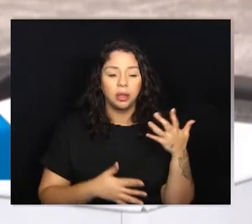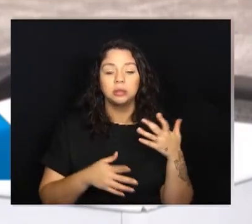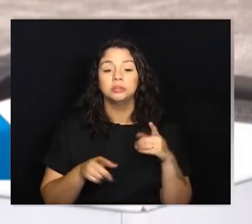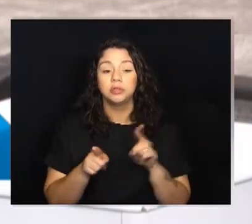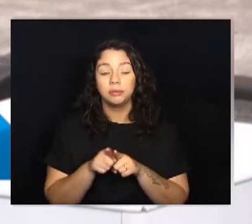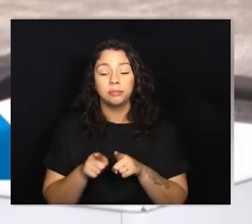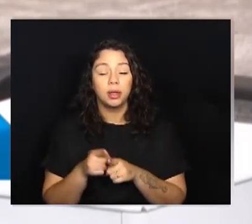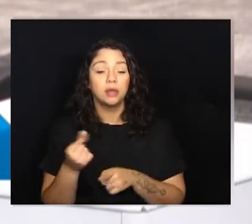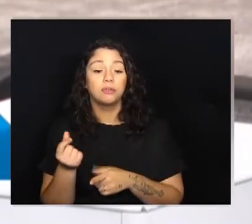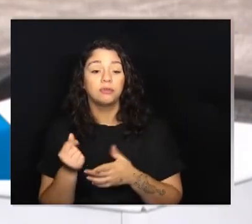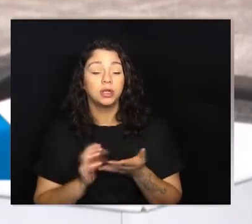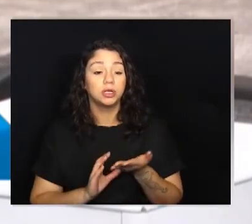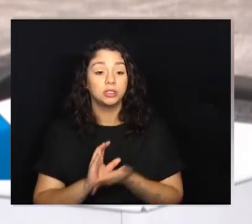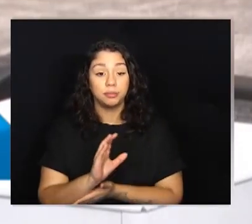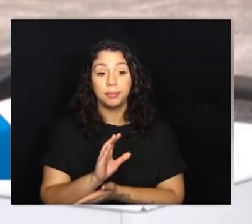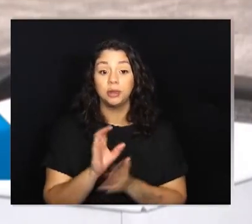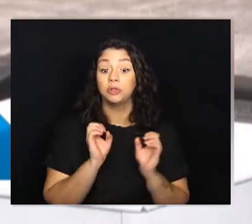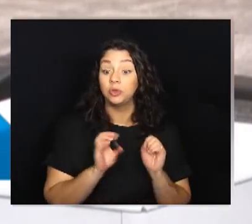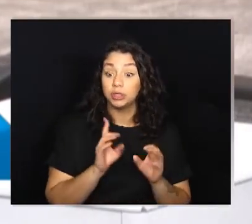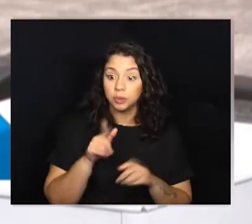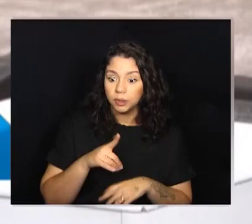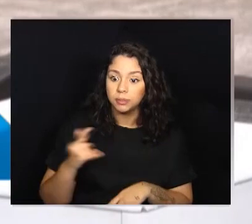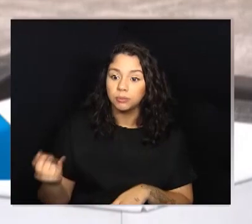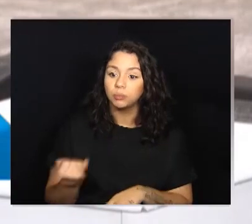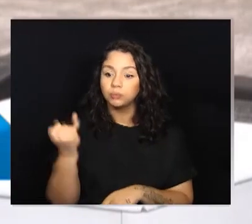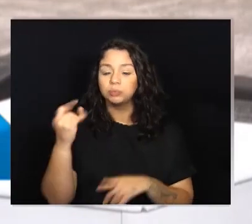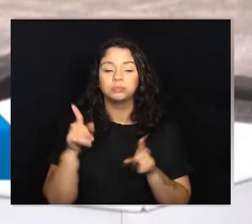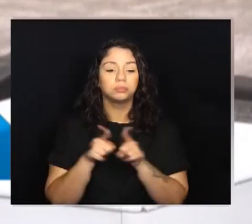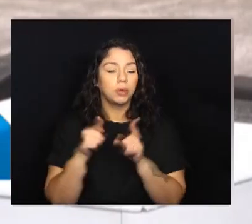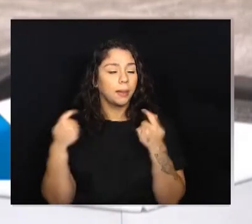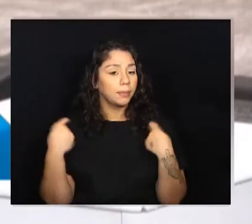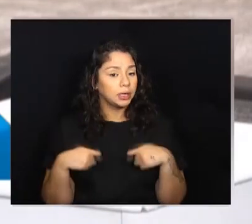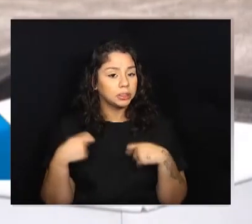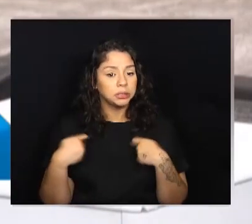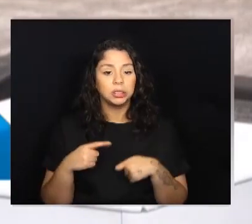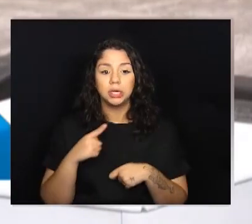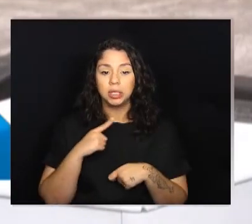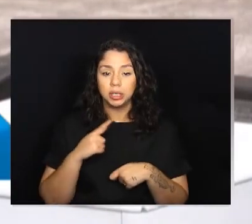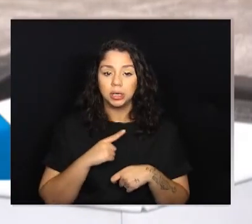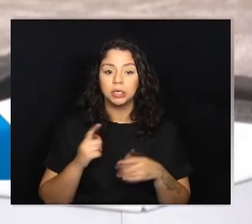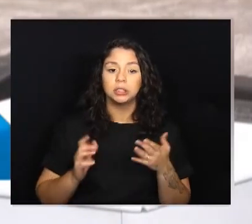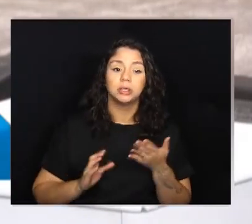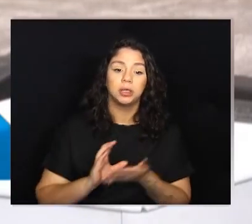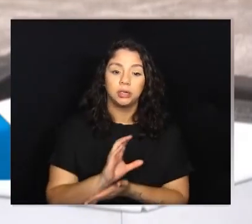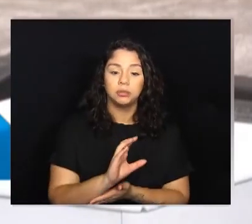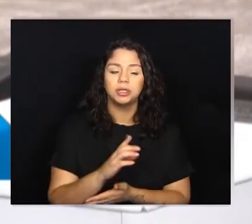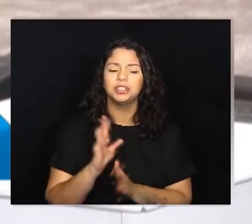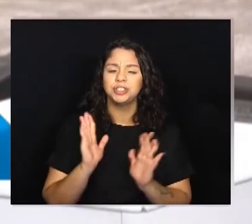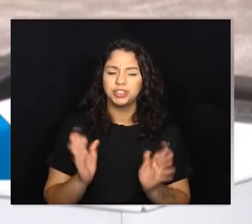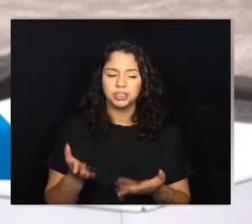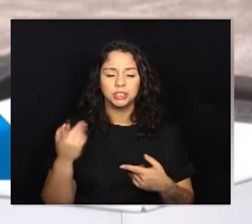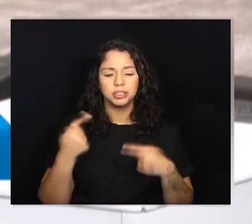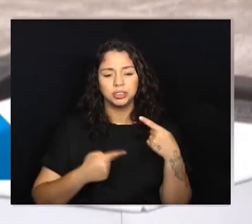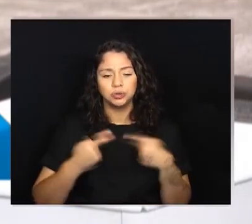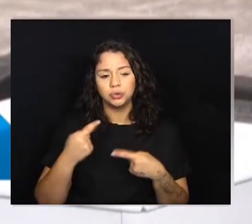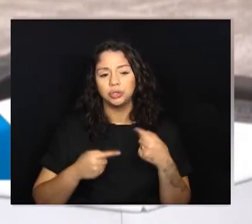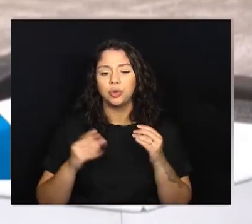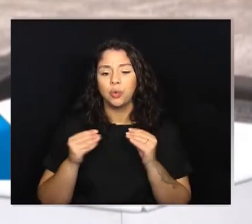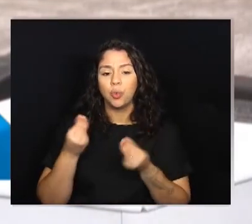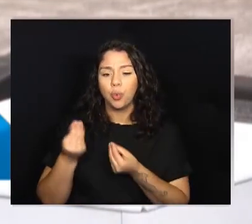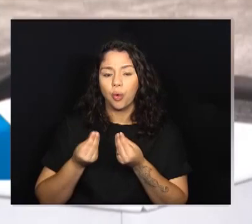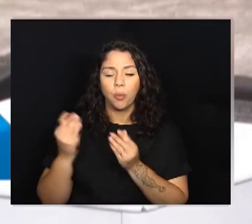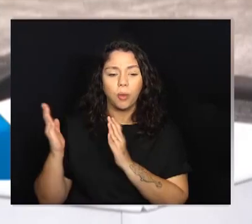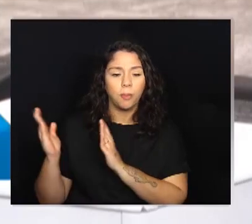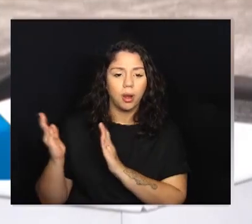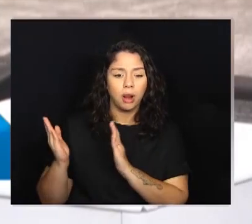financiamento da educação, a importância e a necessidade de se ter o financiamento. Já discutimos as etapas e